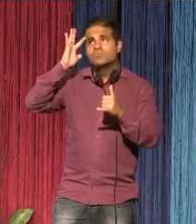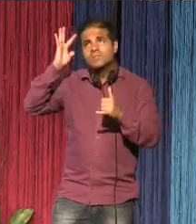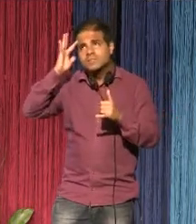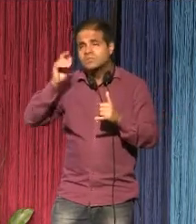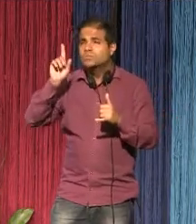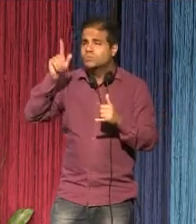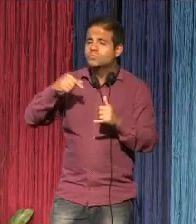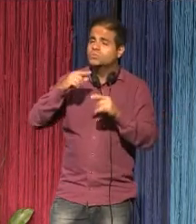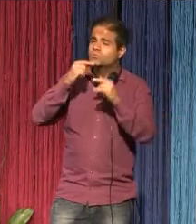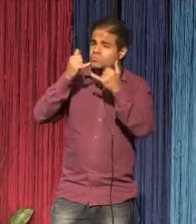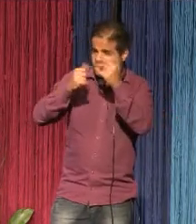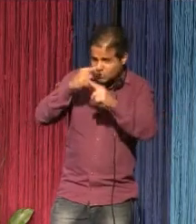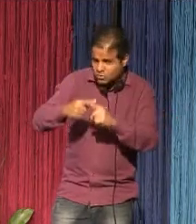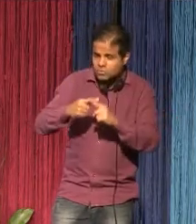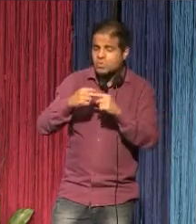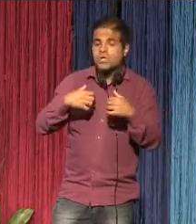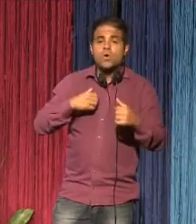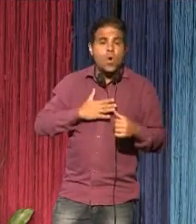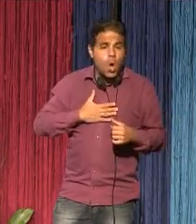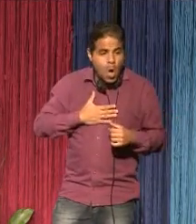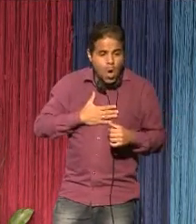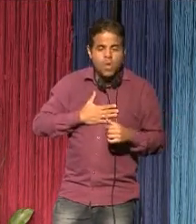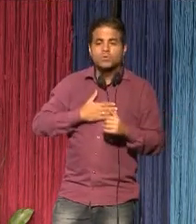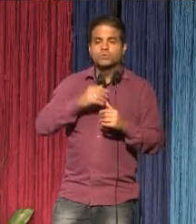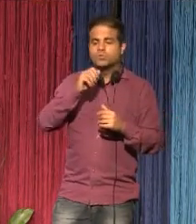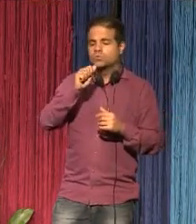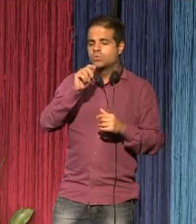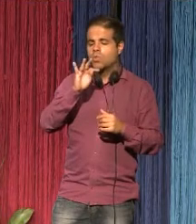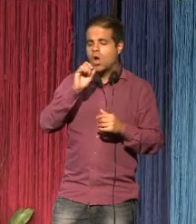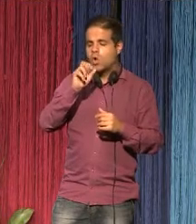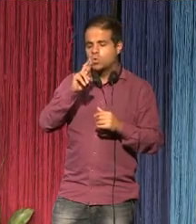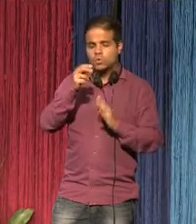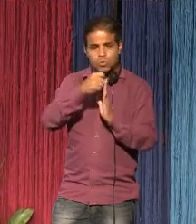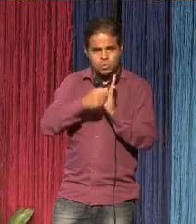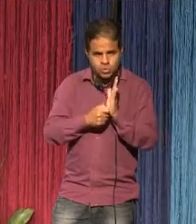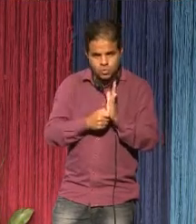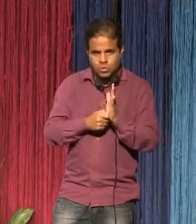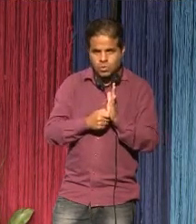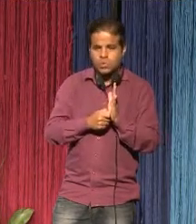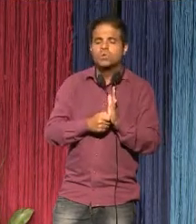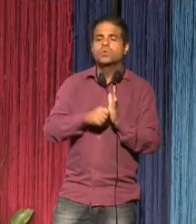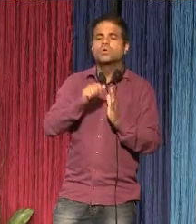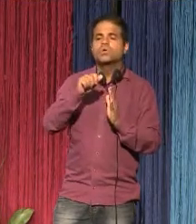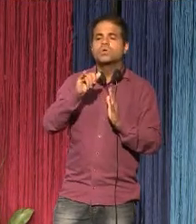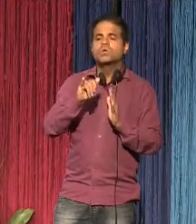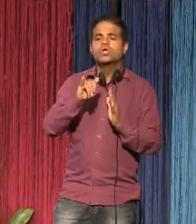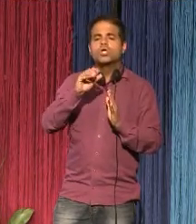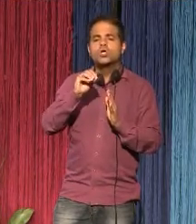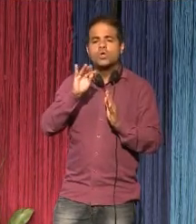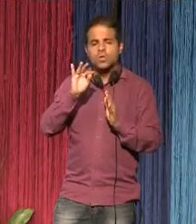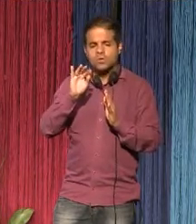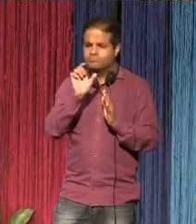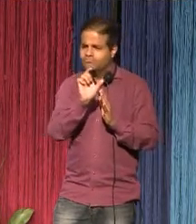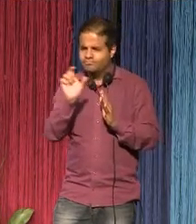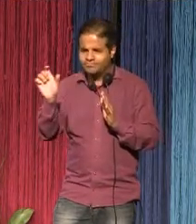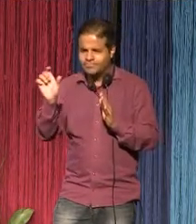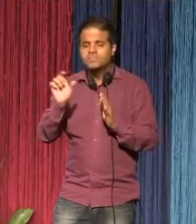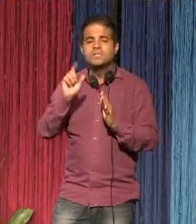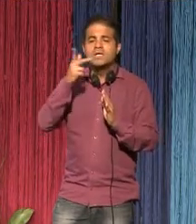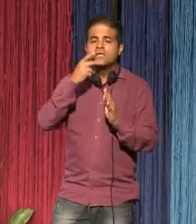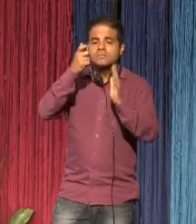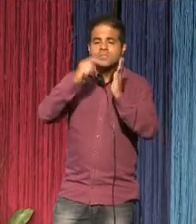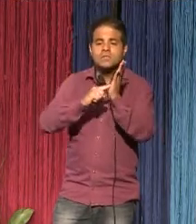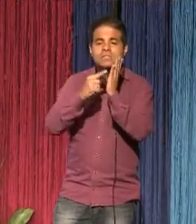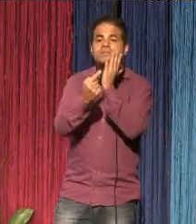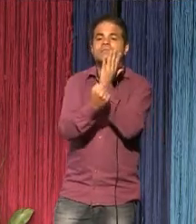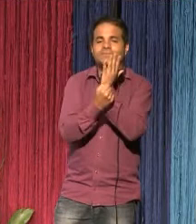jogos, o autor que eu gosto mais se chama Jean-Marie Iot, que ele fala sobre o